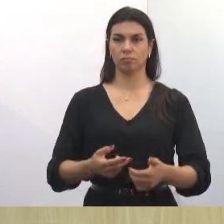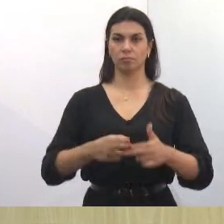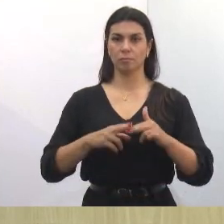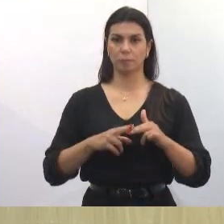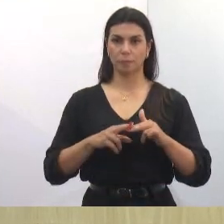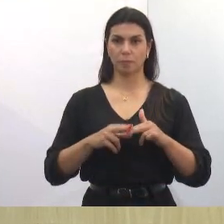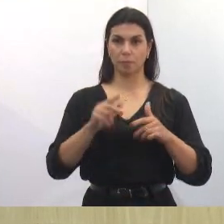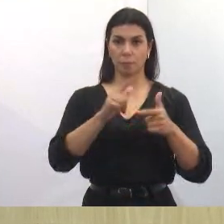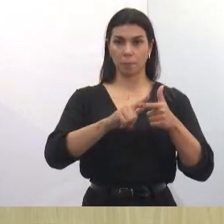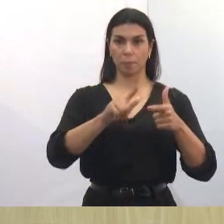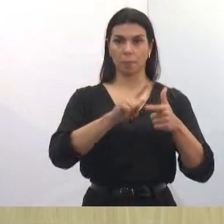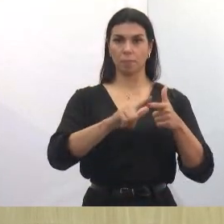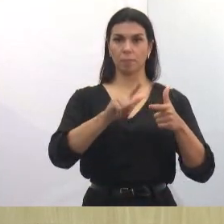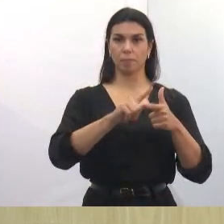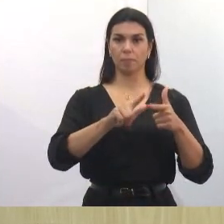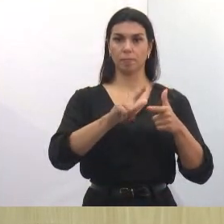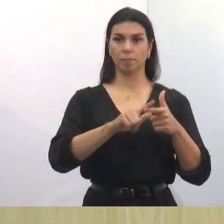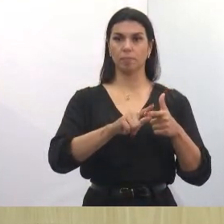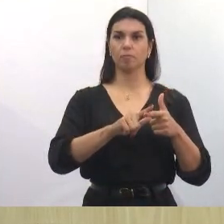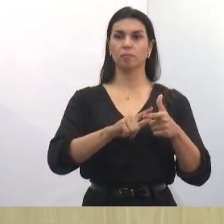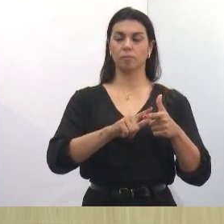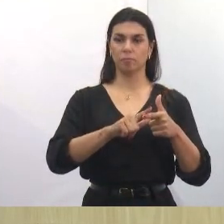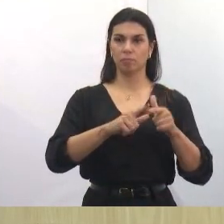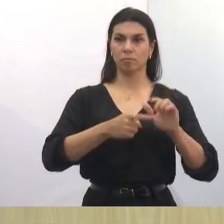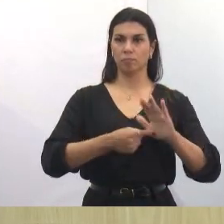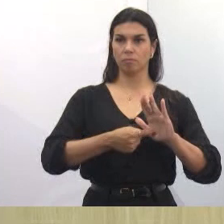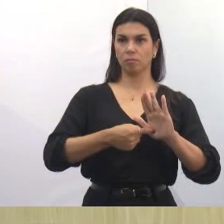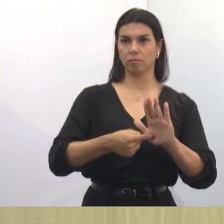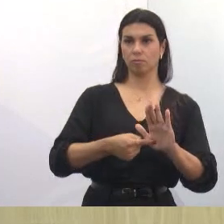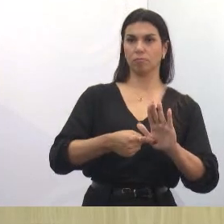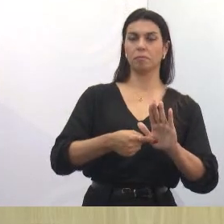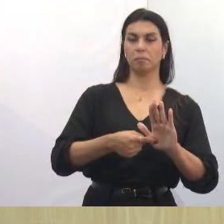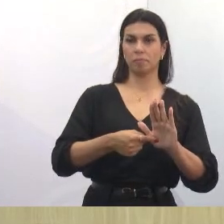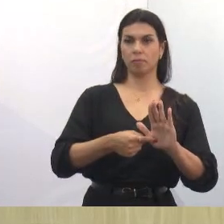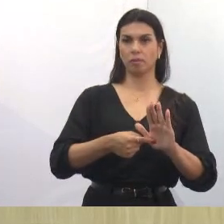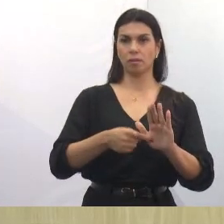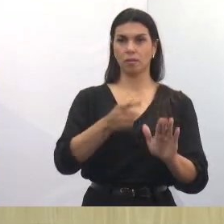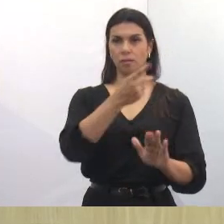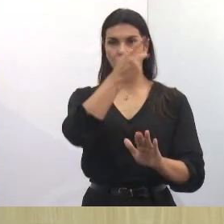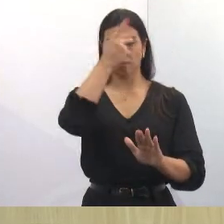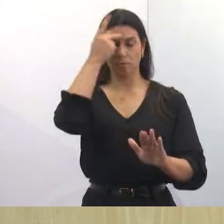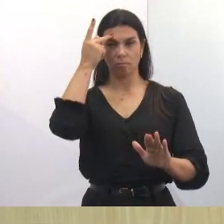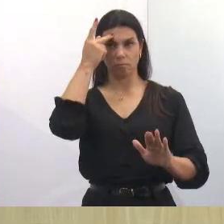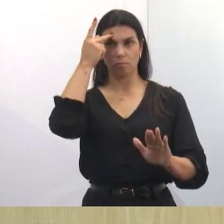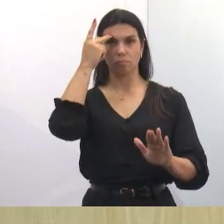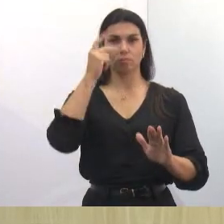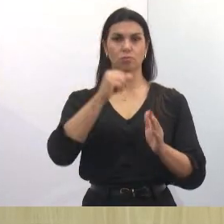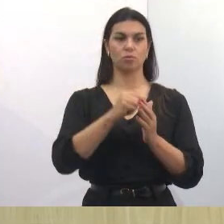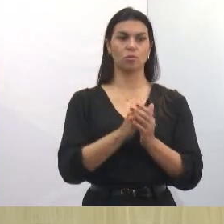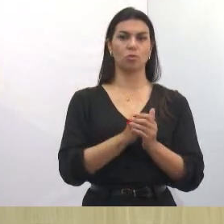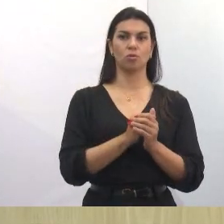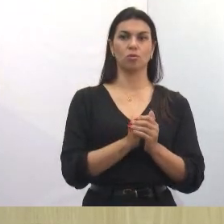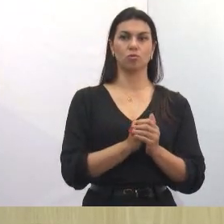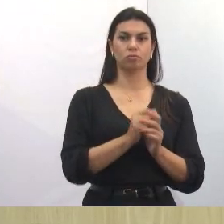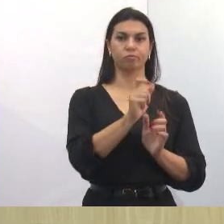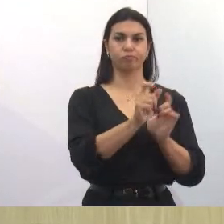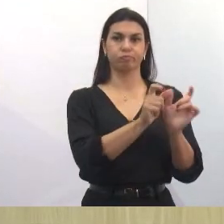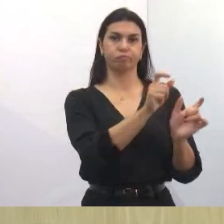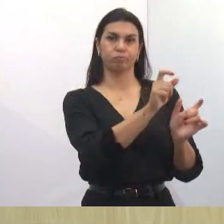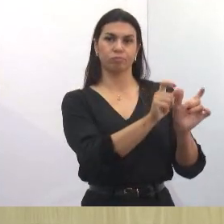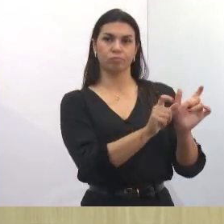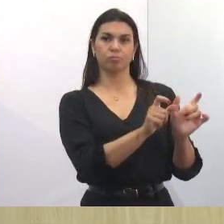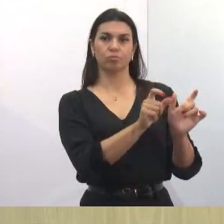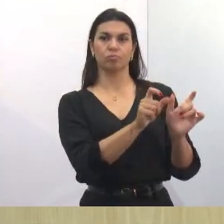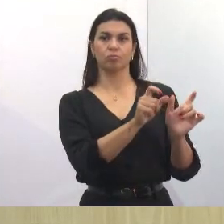considerando que o problema indicado acima, essas pessoas ficam expostas a sol e chuva, além de risco